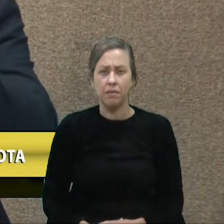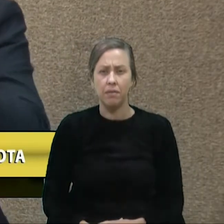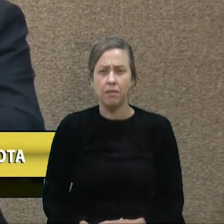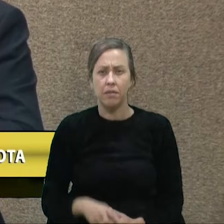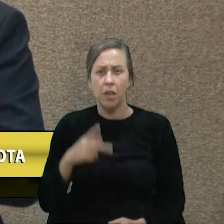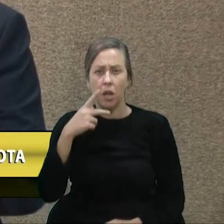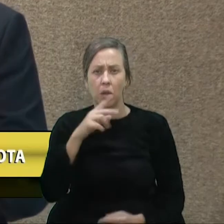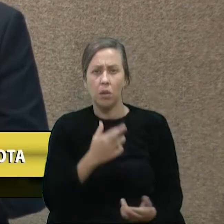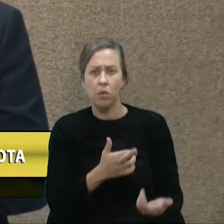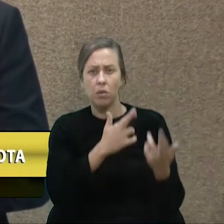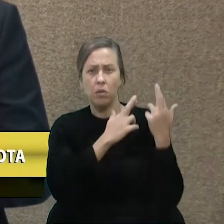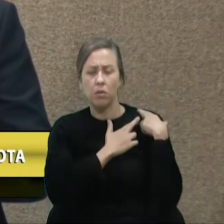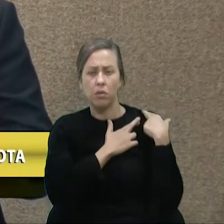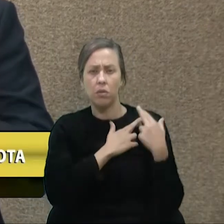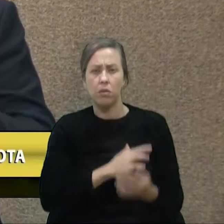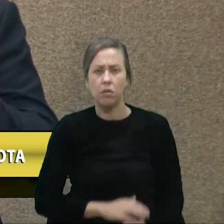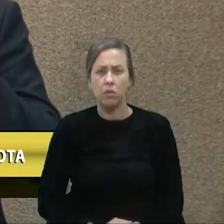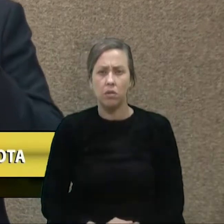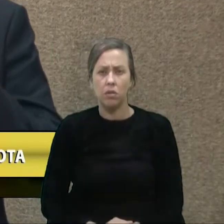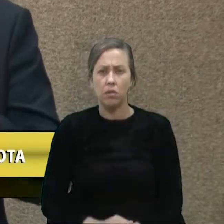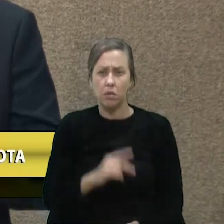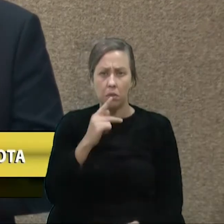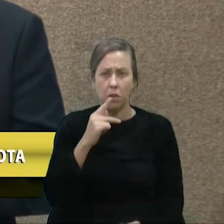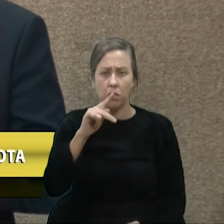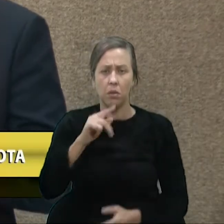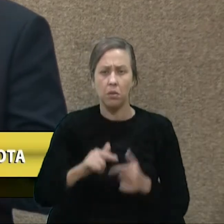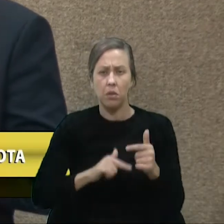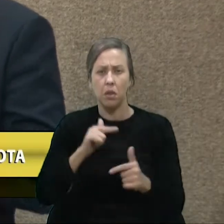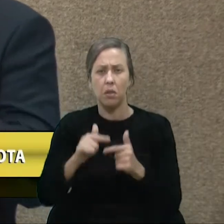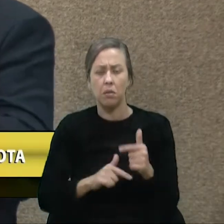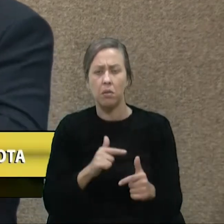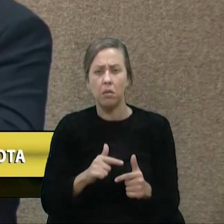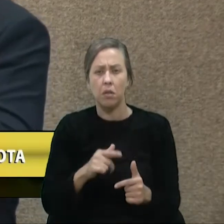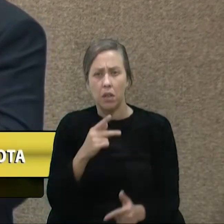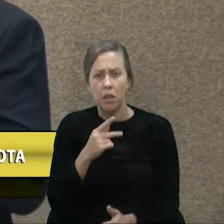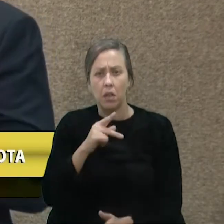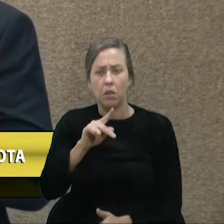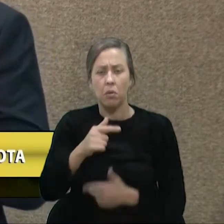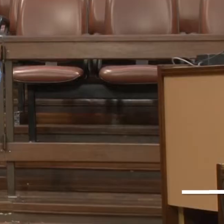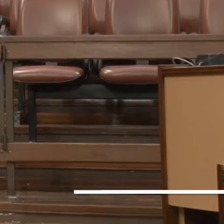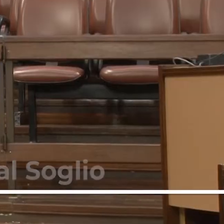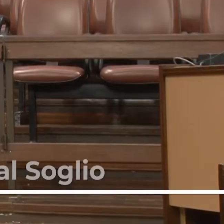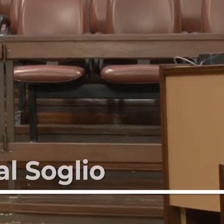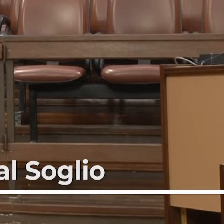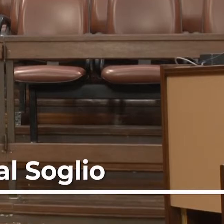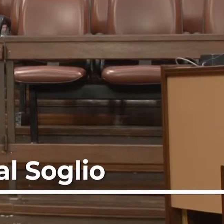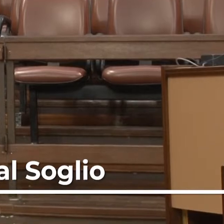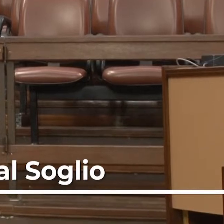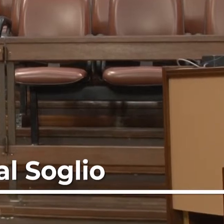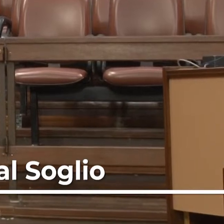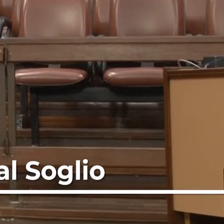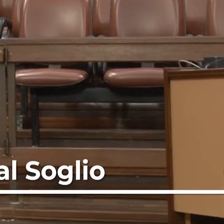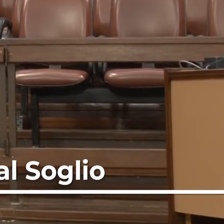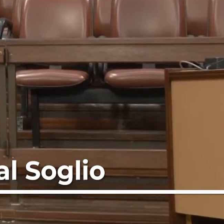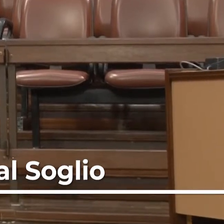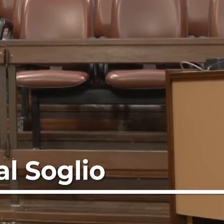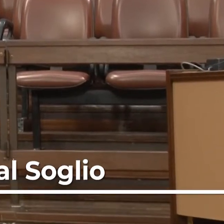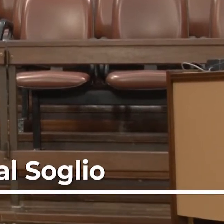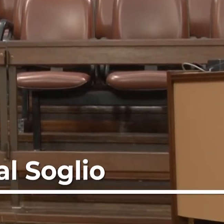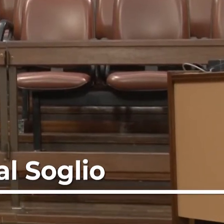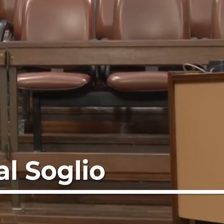tua responsabilidade, pelo teu trabalho e pela tua função. A moção foi aprovada por